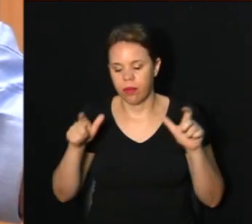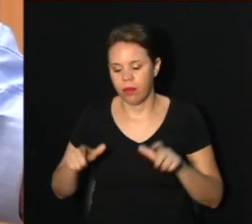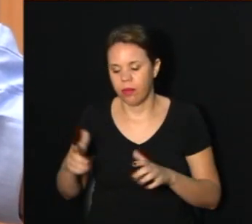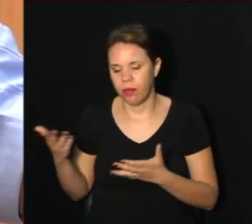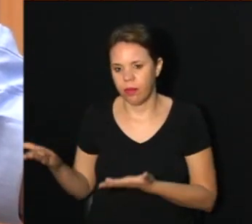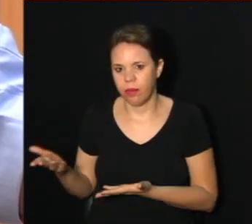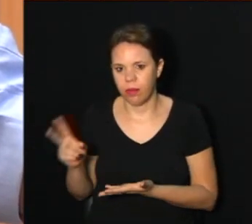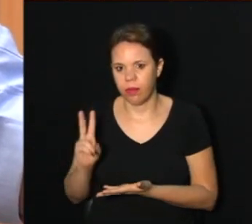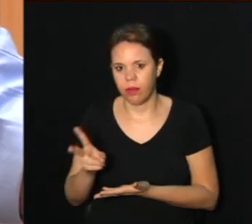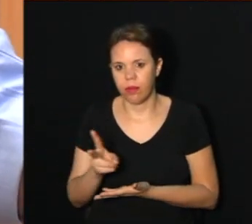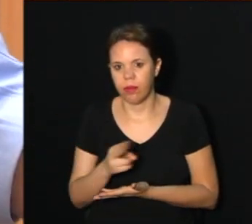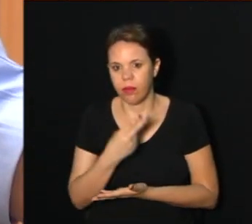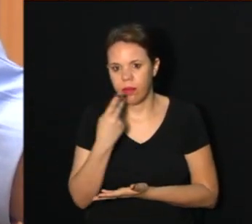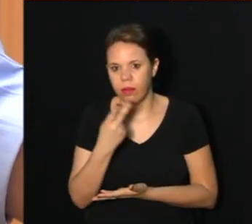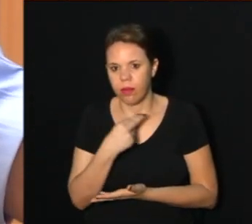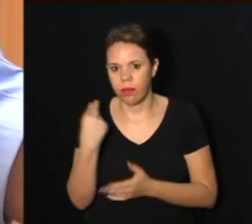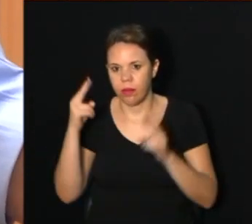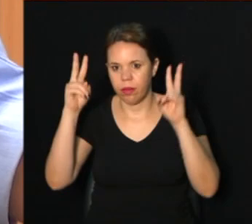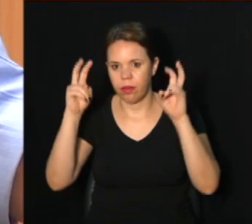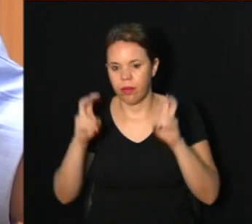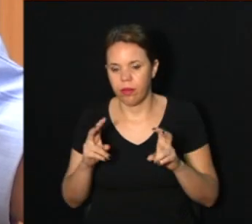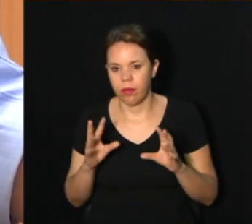sempre, evidentemente, se ater ao tema.